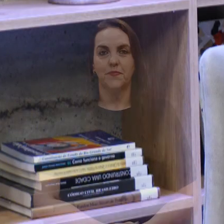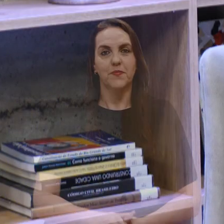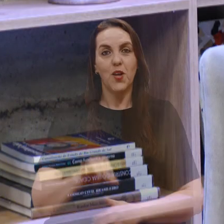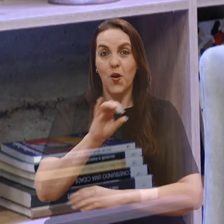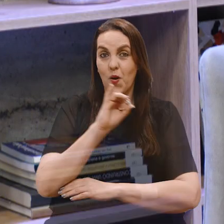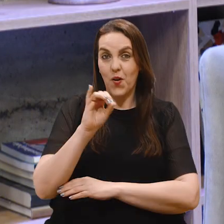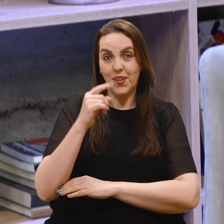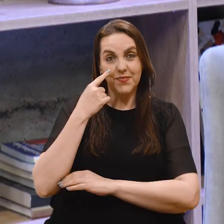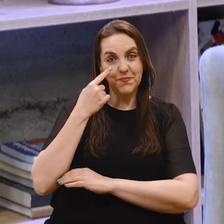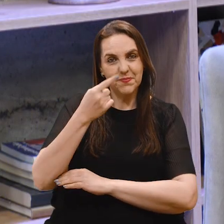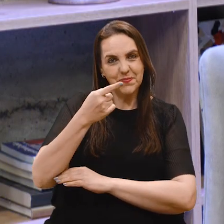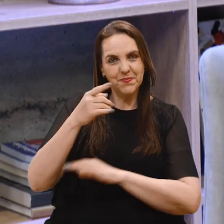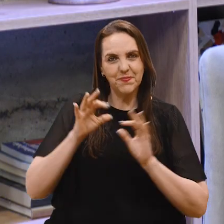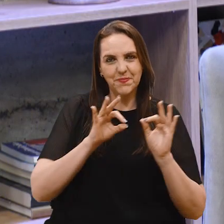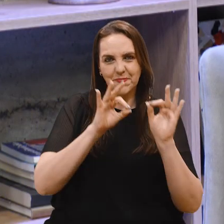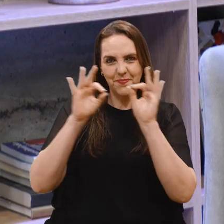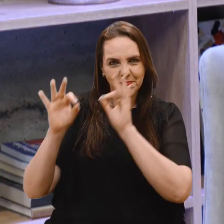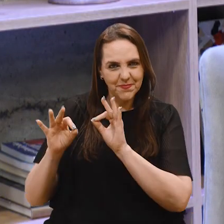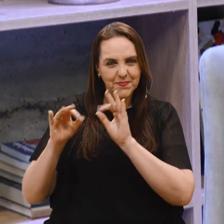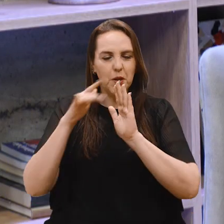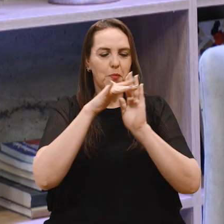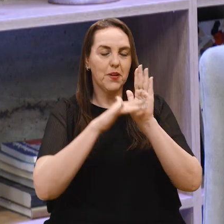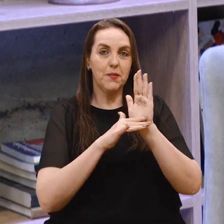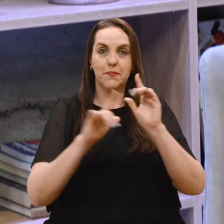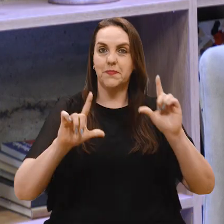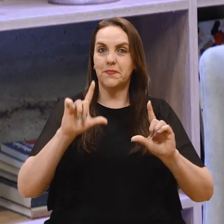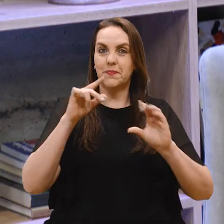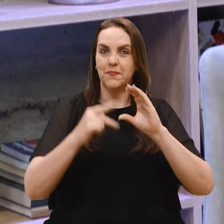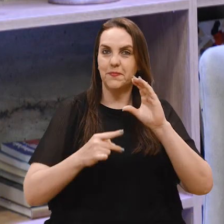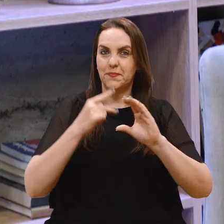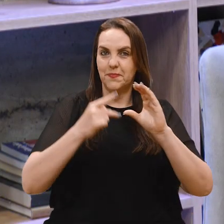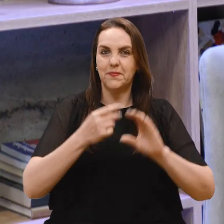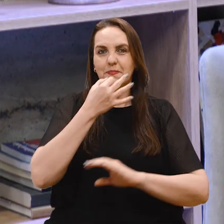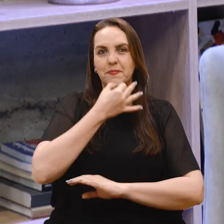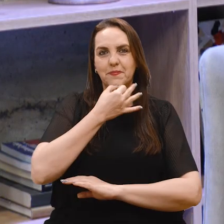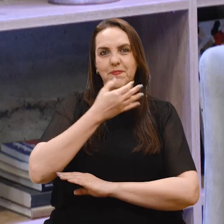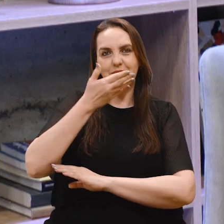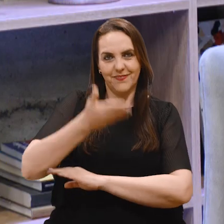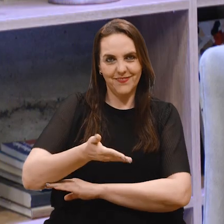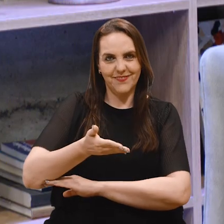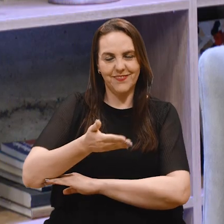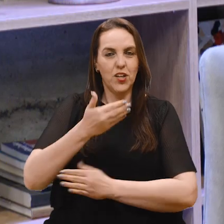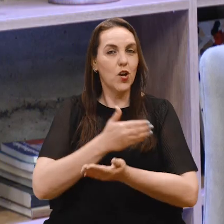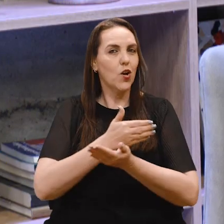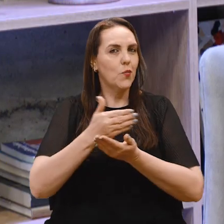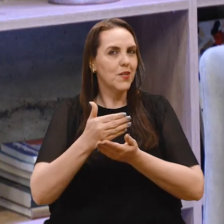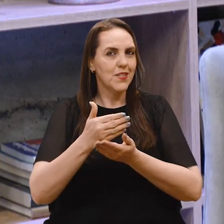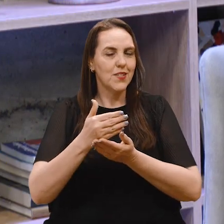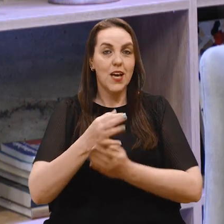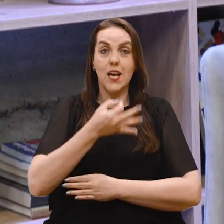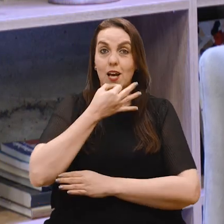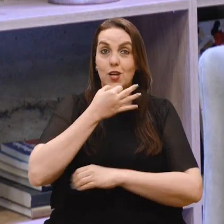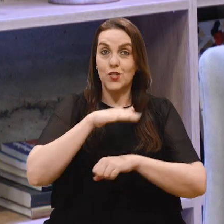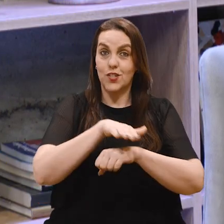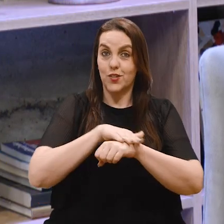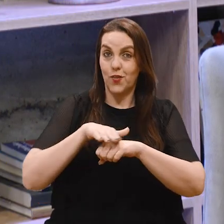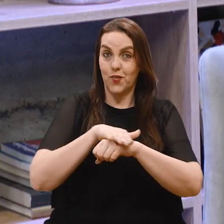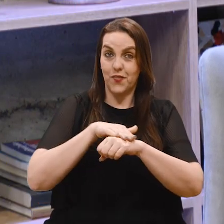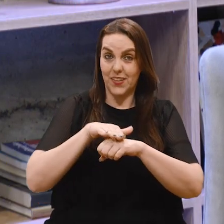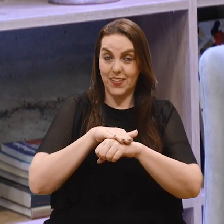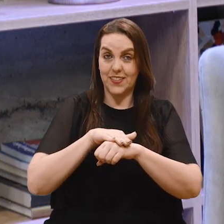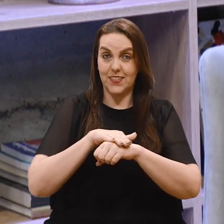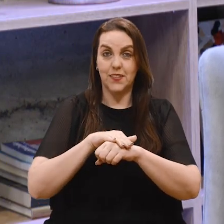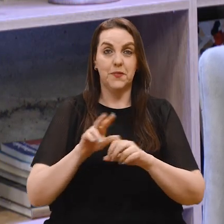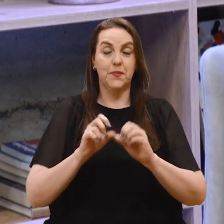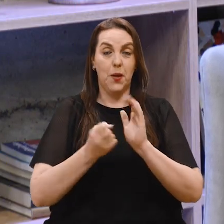Olá, você que acompanha a programação da TV Câmara aqui de Caxias do Sul. Estamos começando mais um Caxias Conversa, que é o